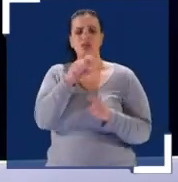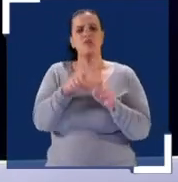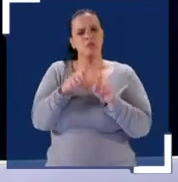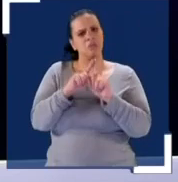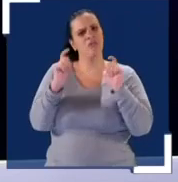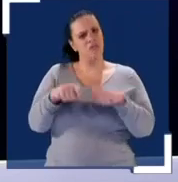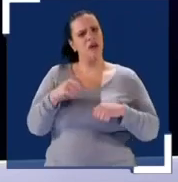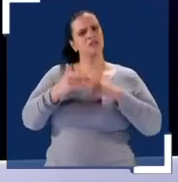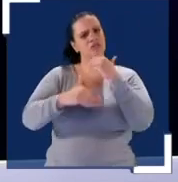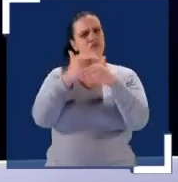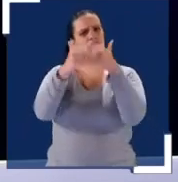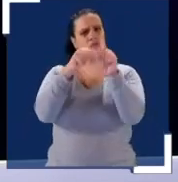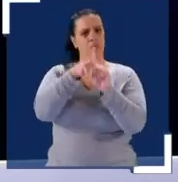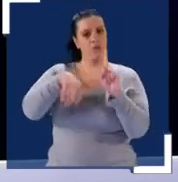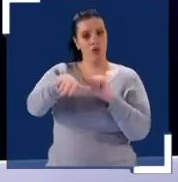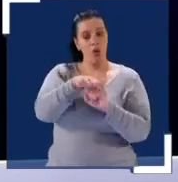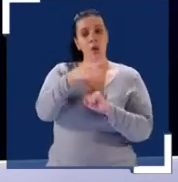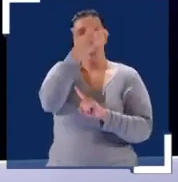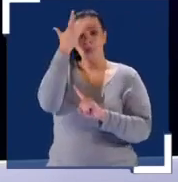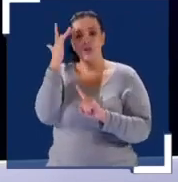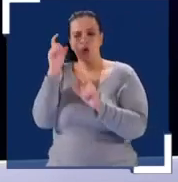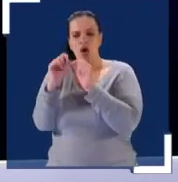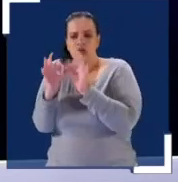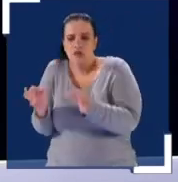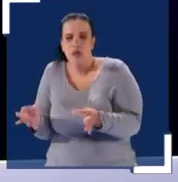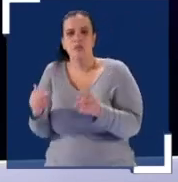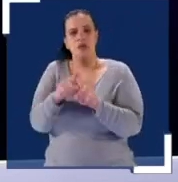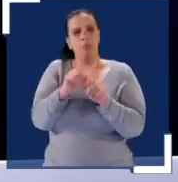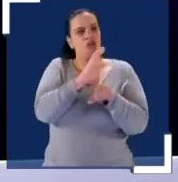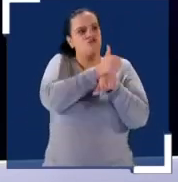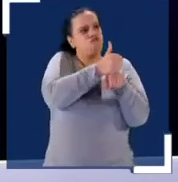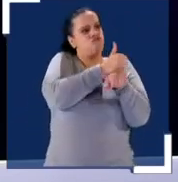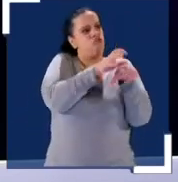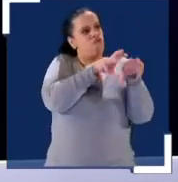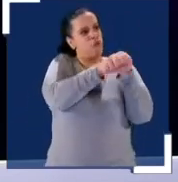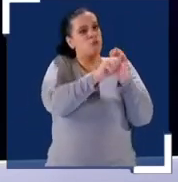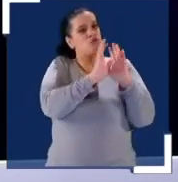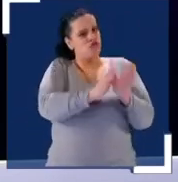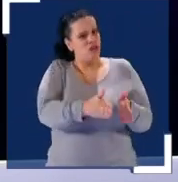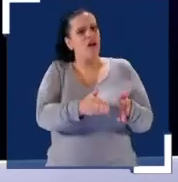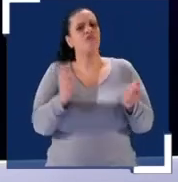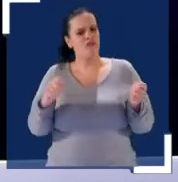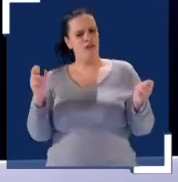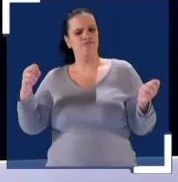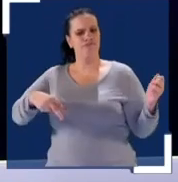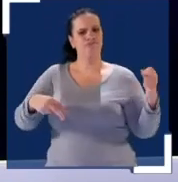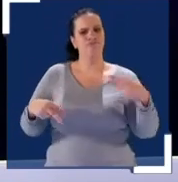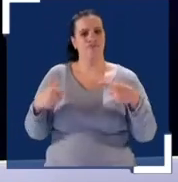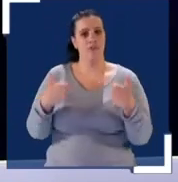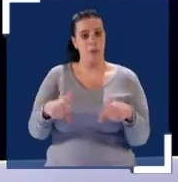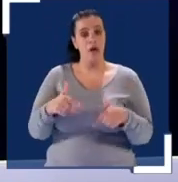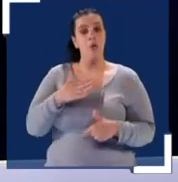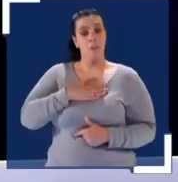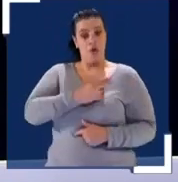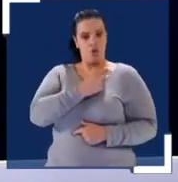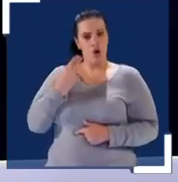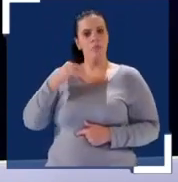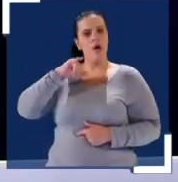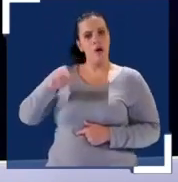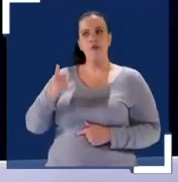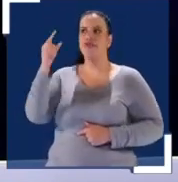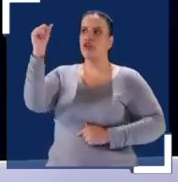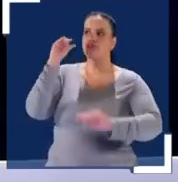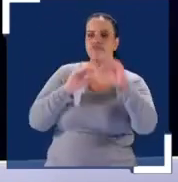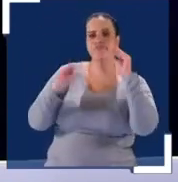desenvolvimento social, pois emprega da pessoa mais simples à mais qualificada. Portanto, vou usar o meu prestígio, o meu nome, para atrair investimentos